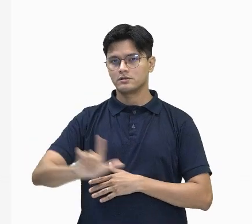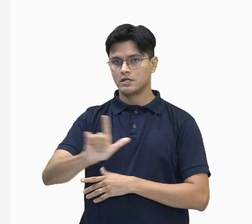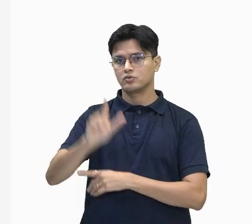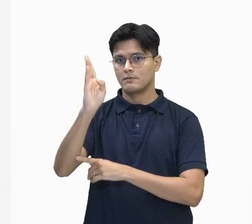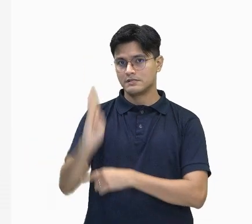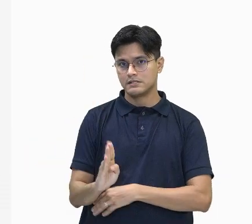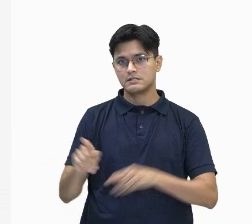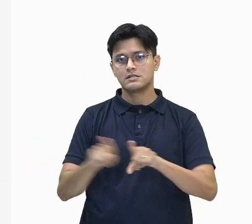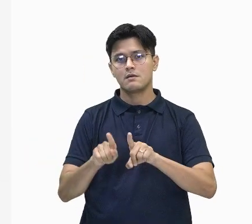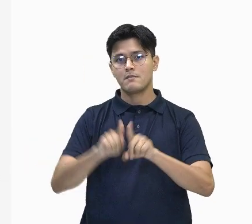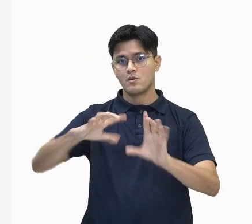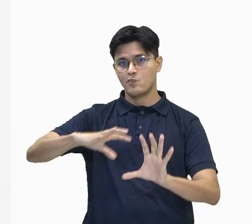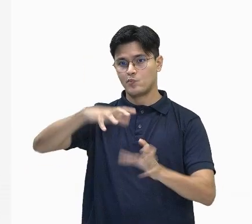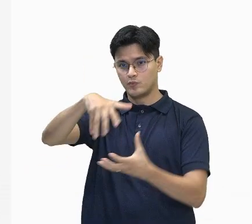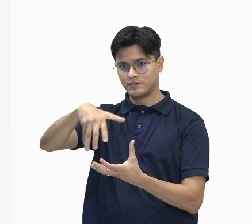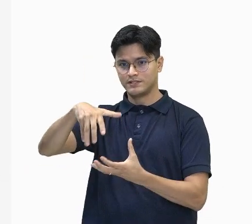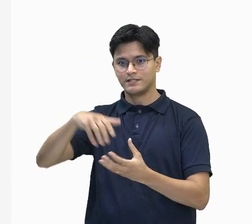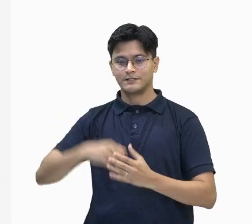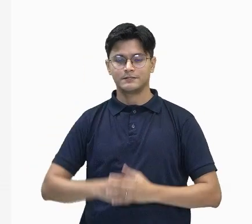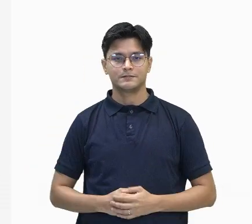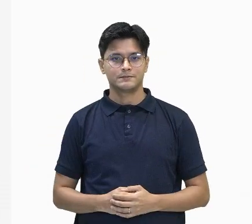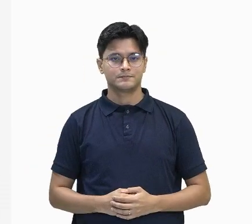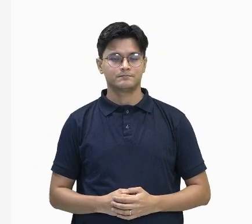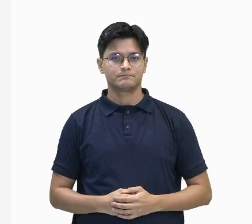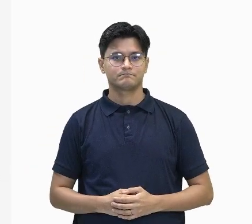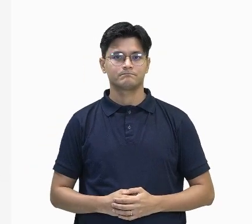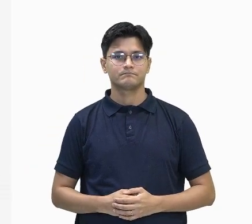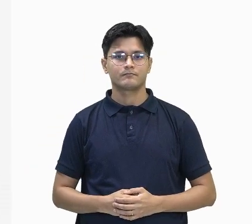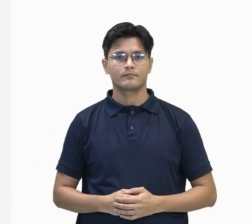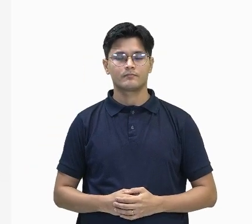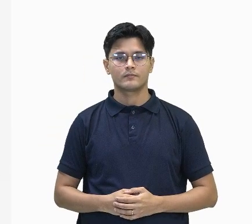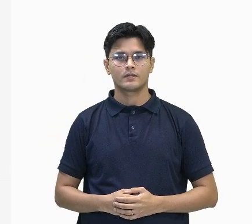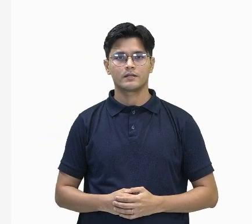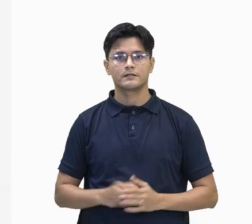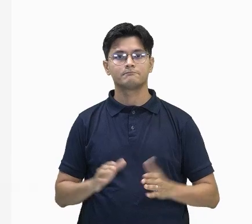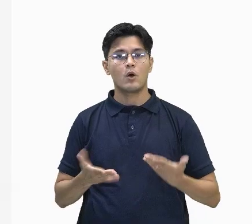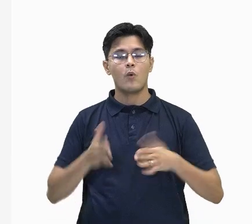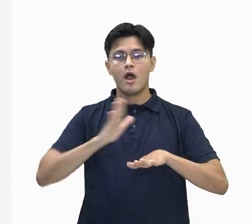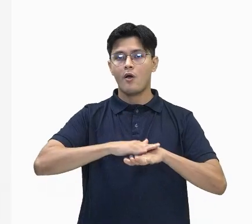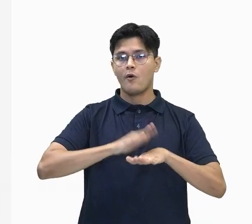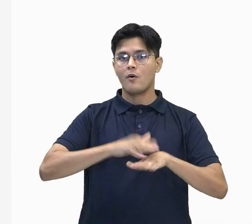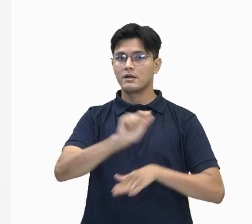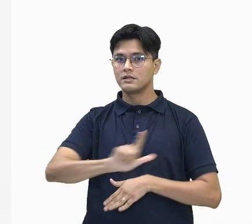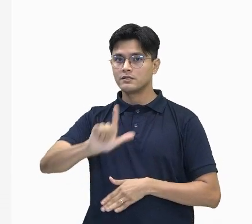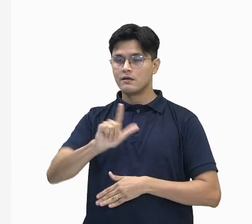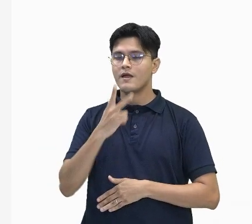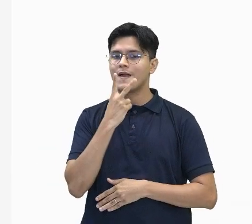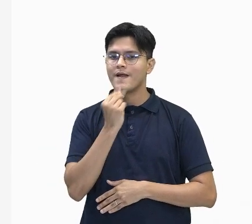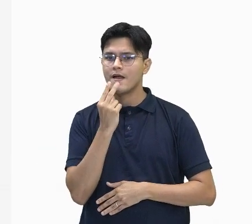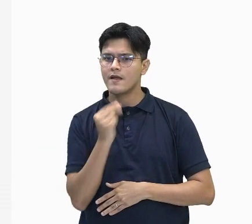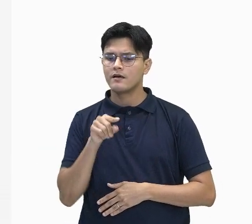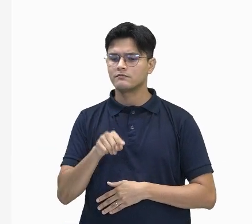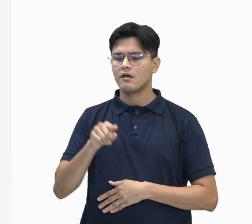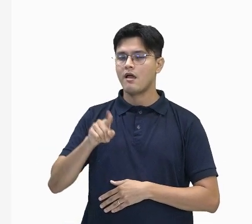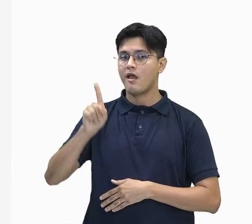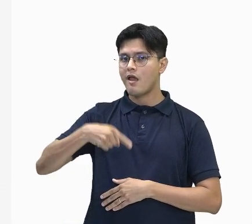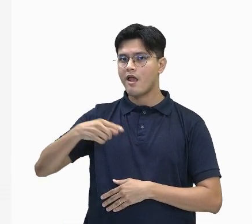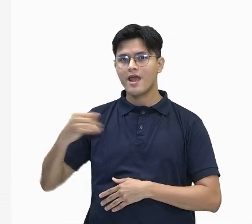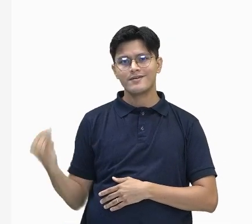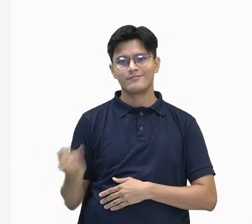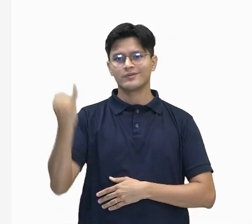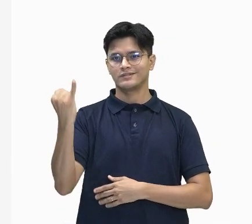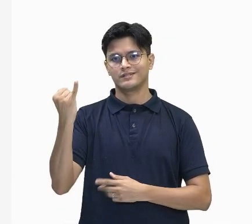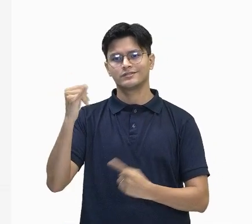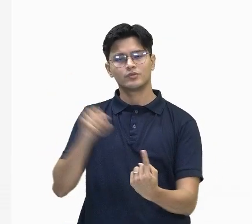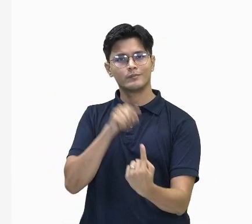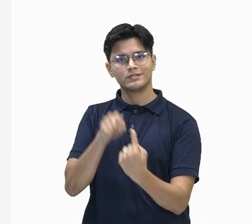mundial, né? E, assim, é fundamental a obra de Machado de Assis para se entender a sociedade